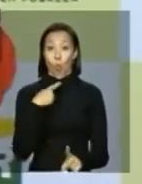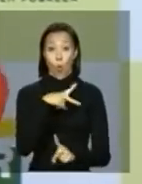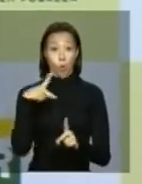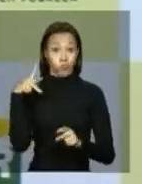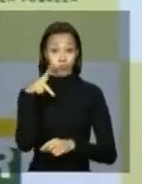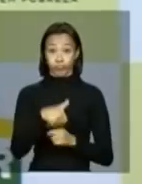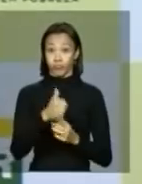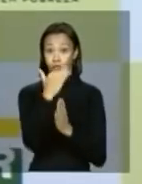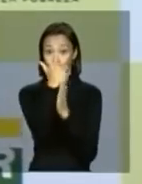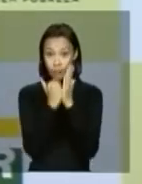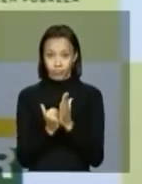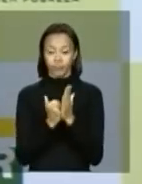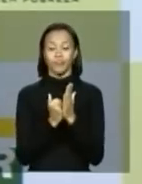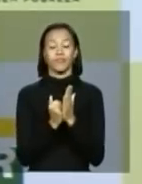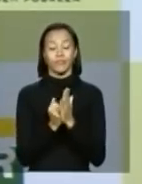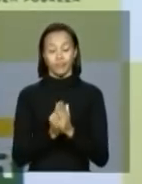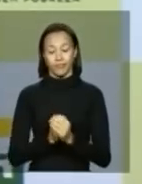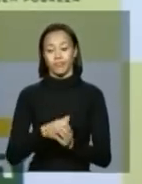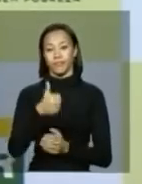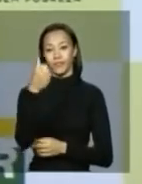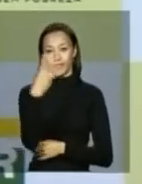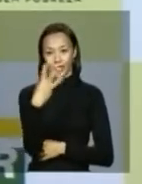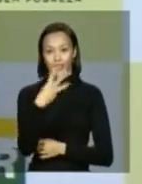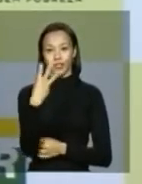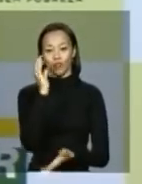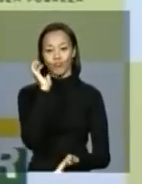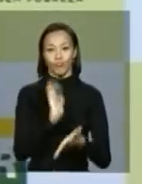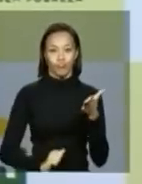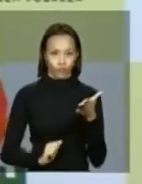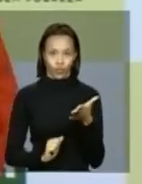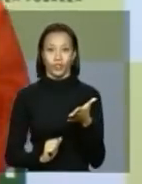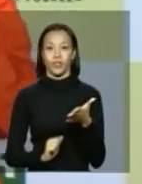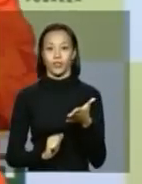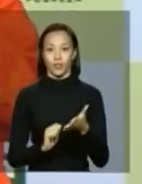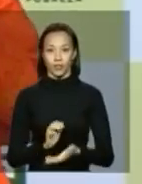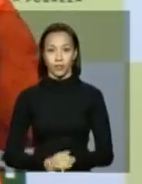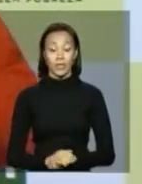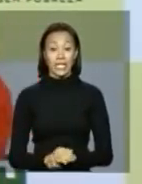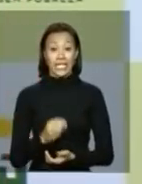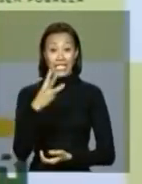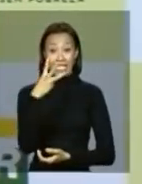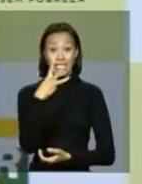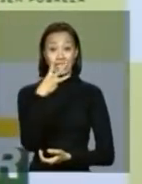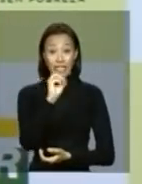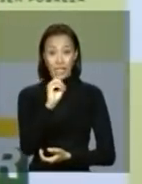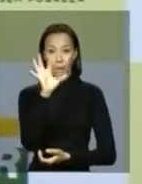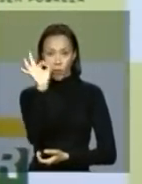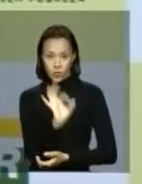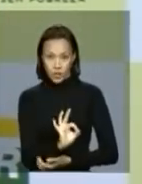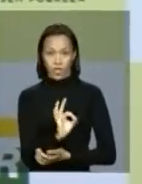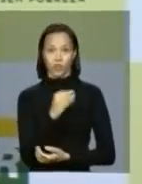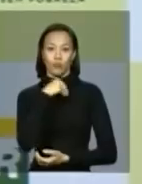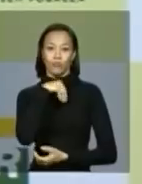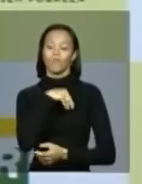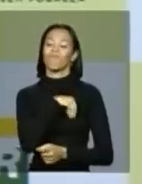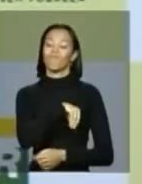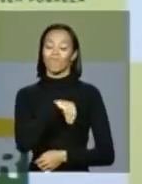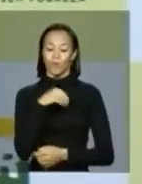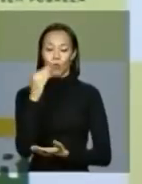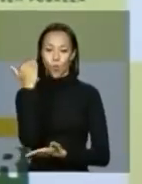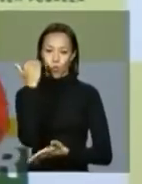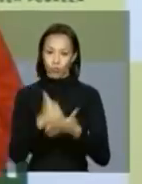salário, como foi o caso da Espanha nessa semana. Cortam 30% dos salários dos